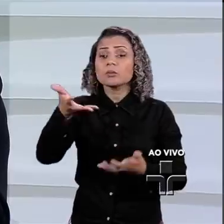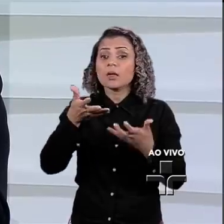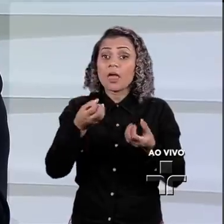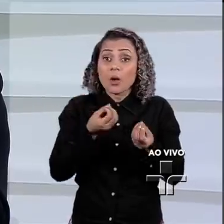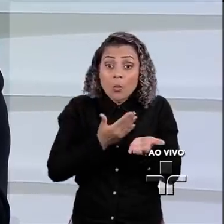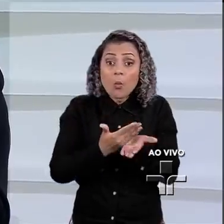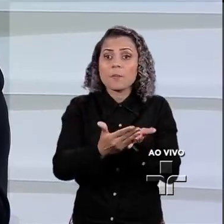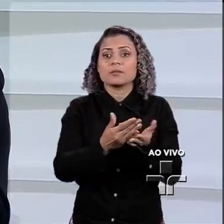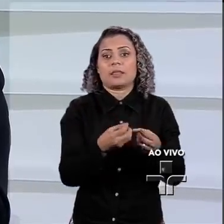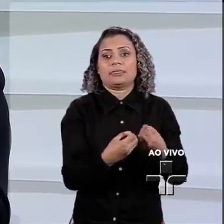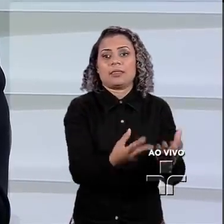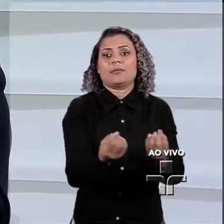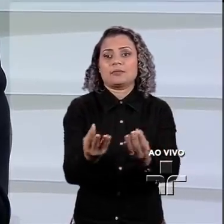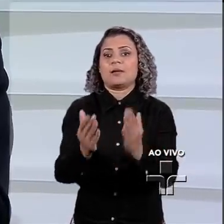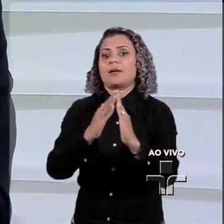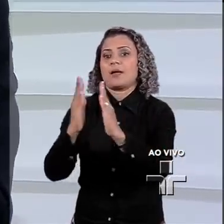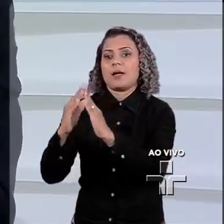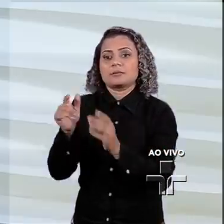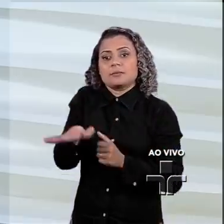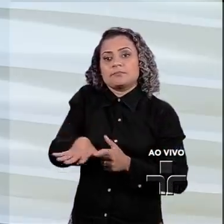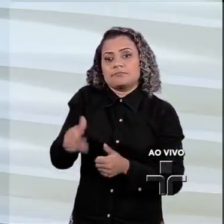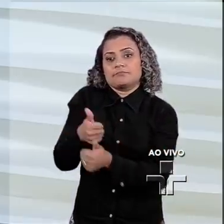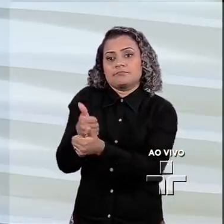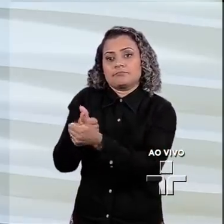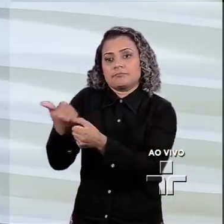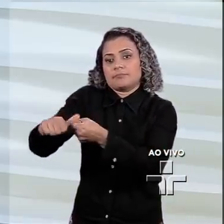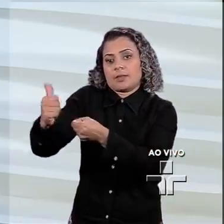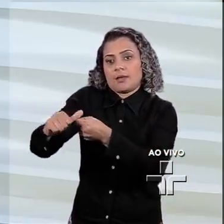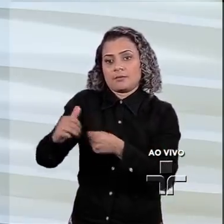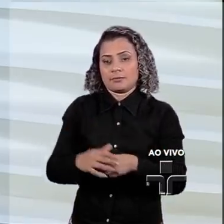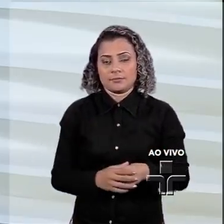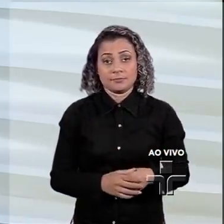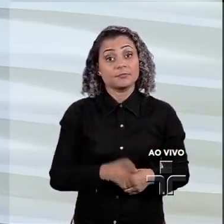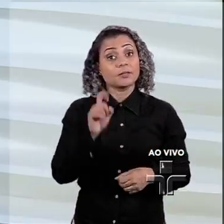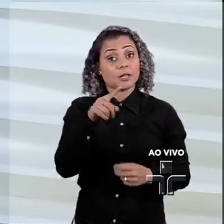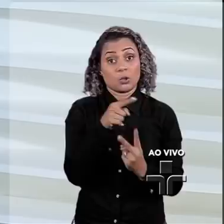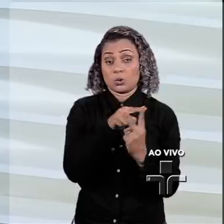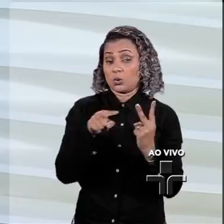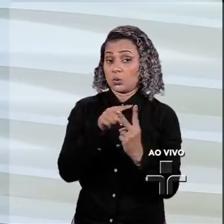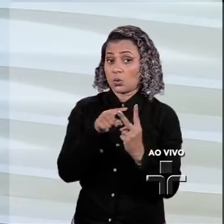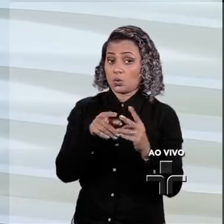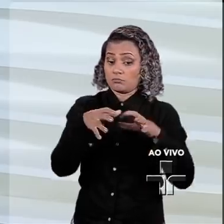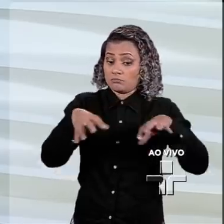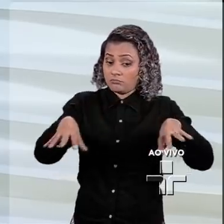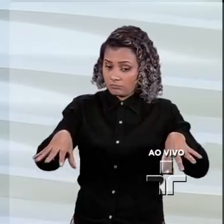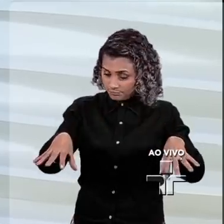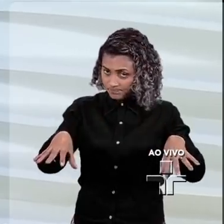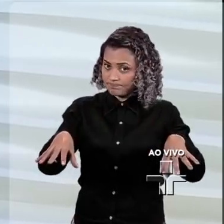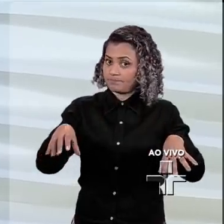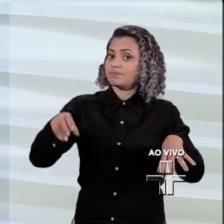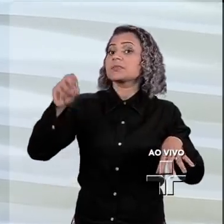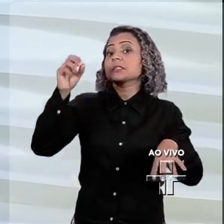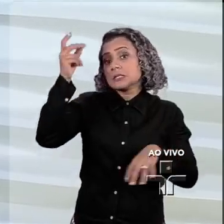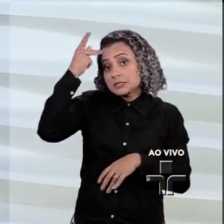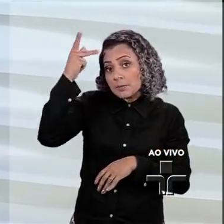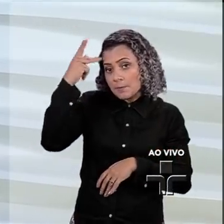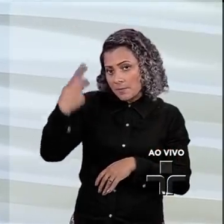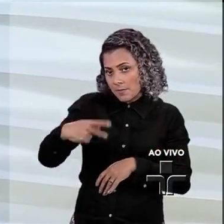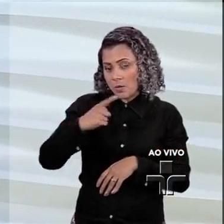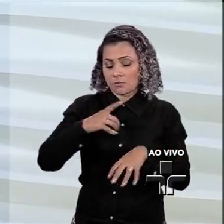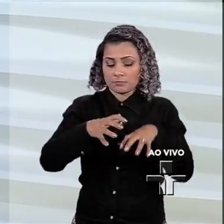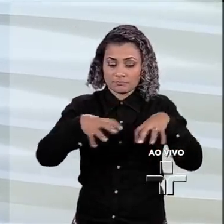entregar a habitação popular na região da Cracolândia? São duas ações que a gente está desenvolvendo na cidade de São Paulo. Tanto construções de unidades pela